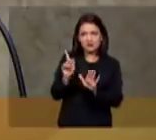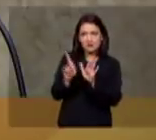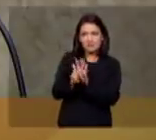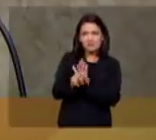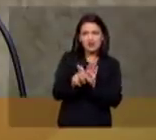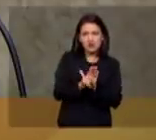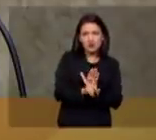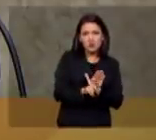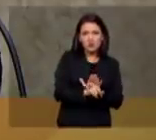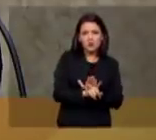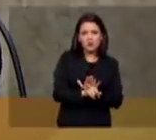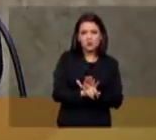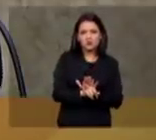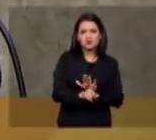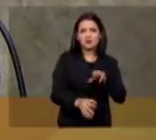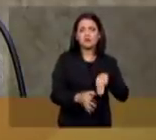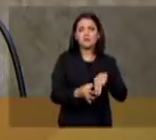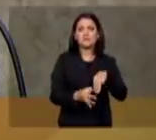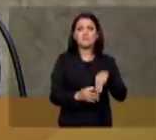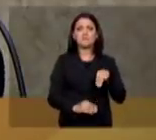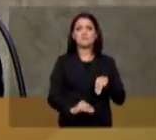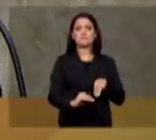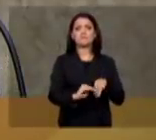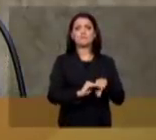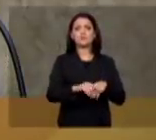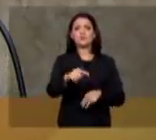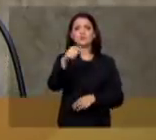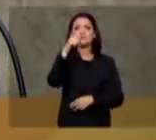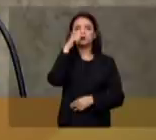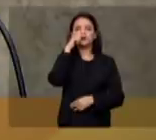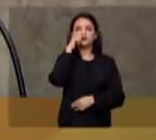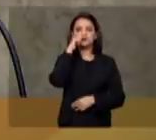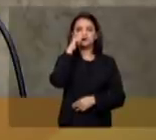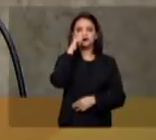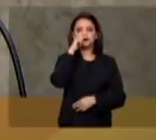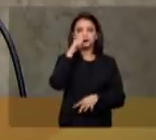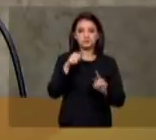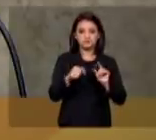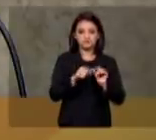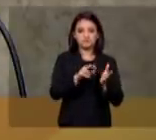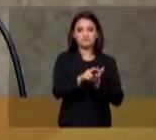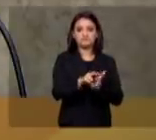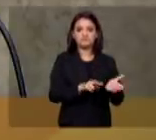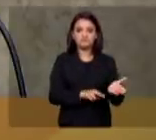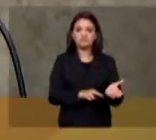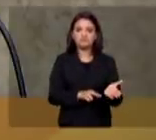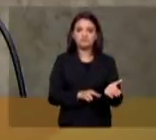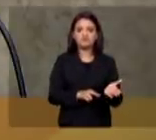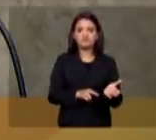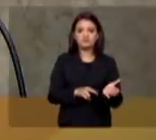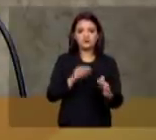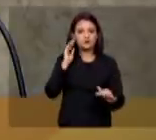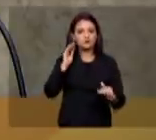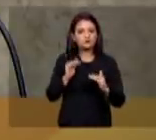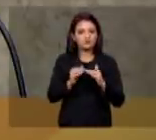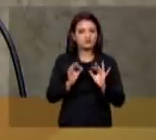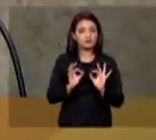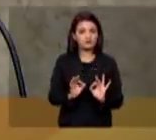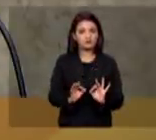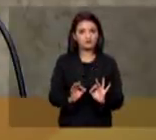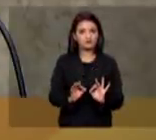Eu indagaria a Sua Excelência, o ministro Edson Fachin, relator, se teve essa impressão também.